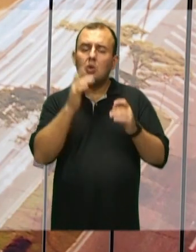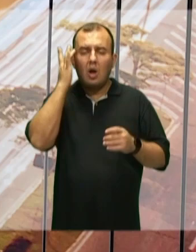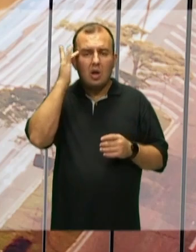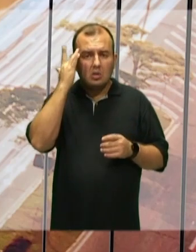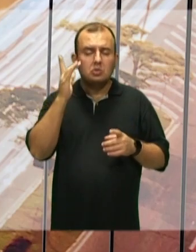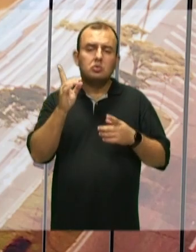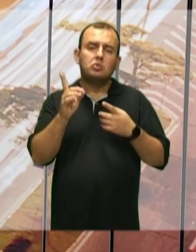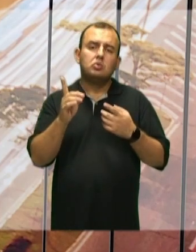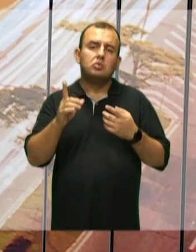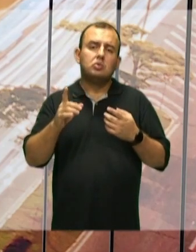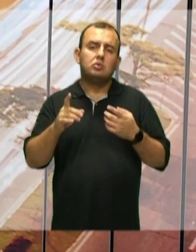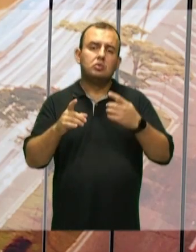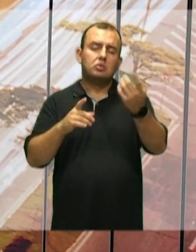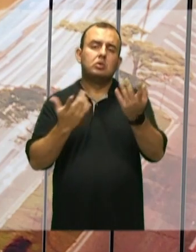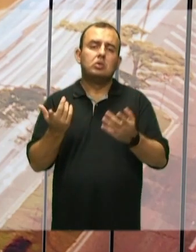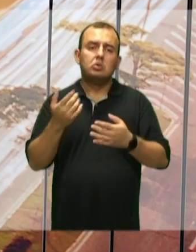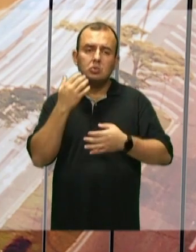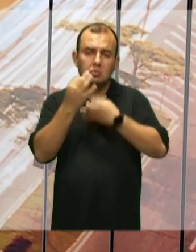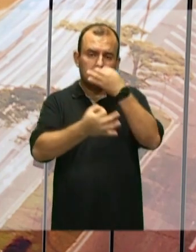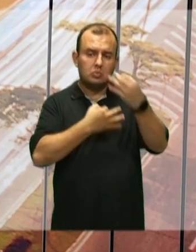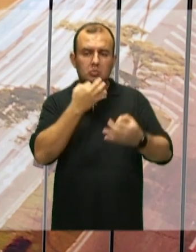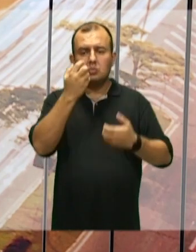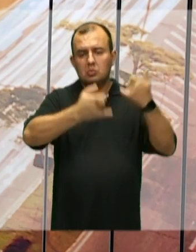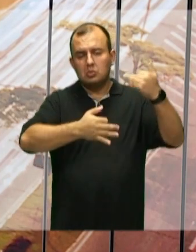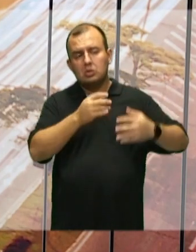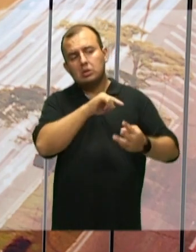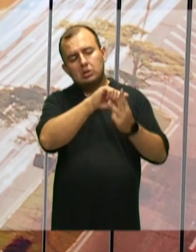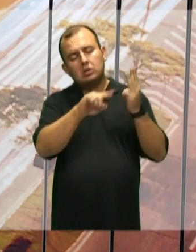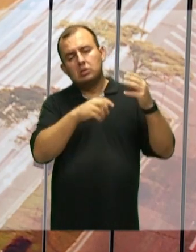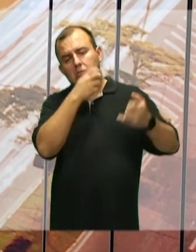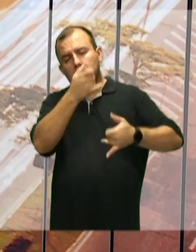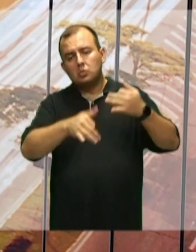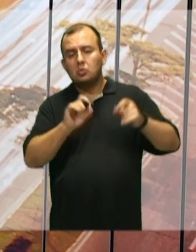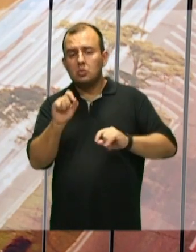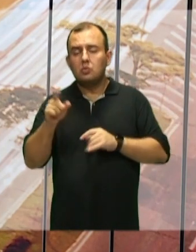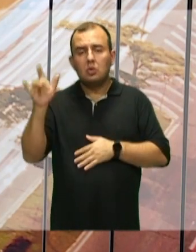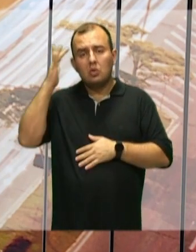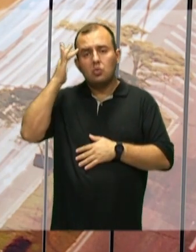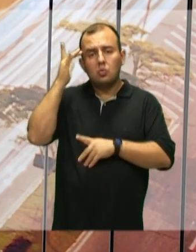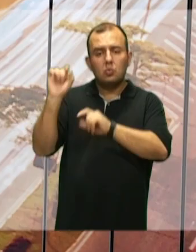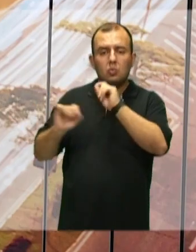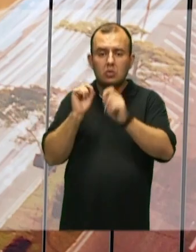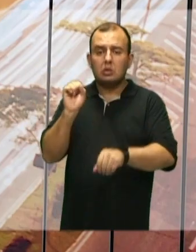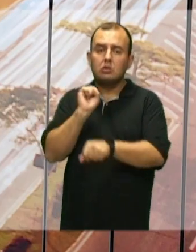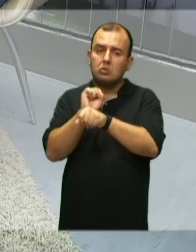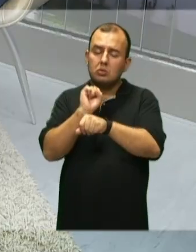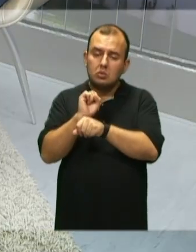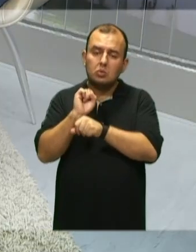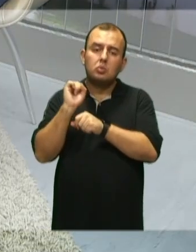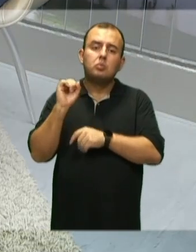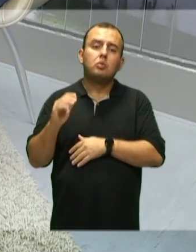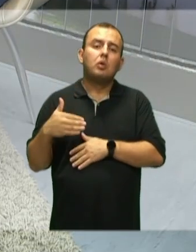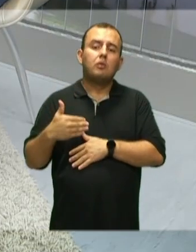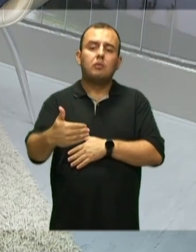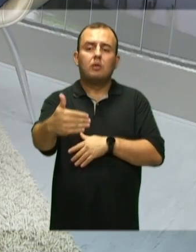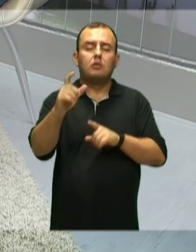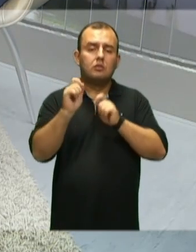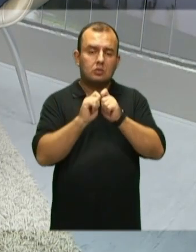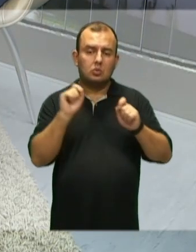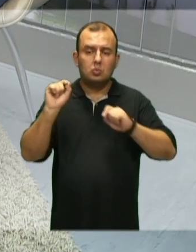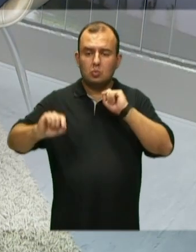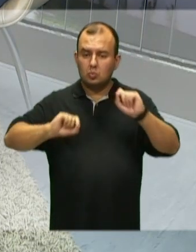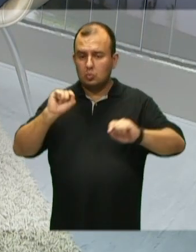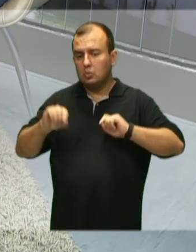dos depoimentos dos questionamentos dos pares e também o que o Senhor espera que seja feito daqui para frente